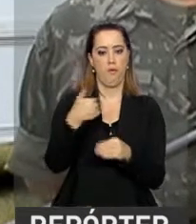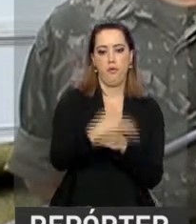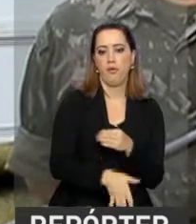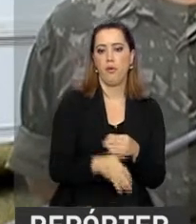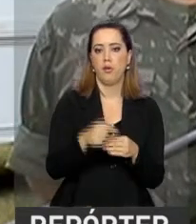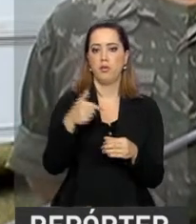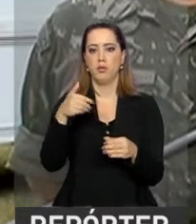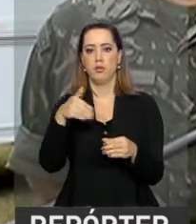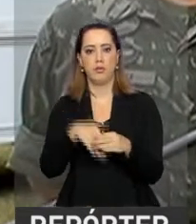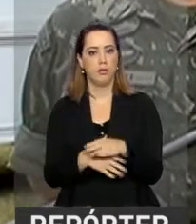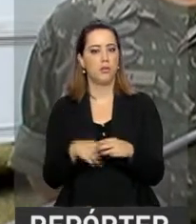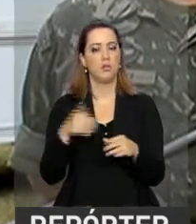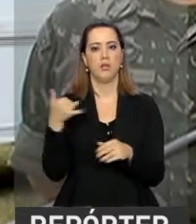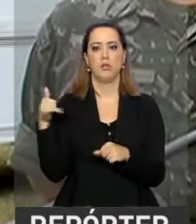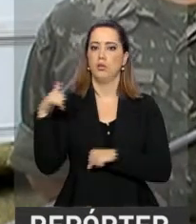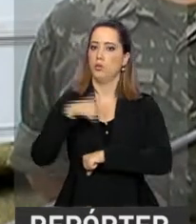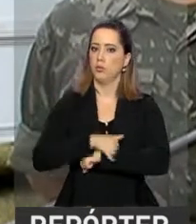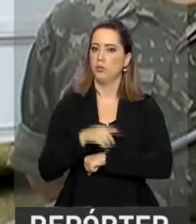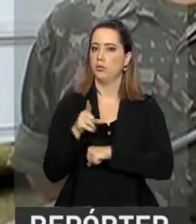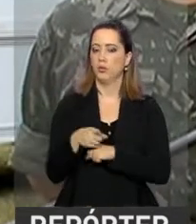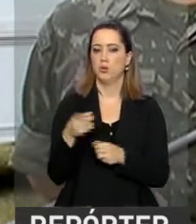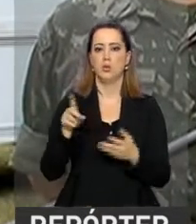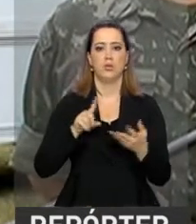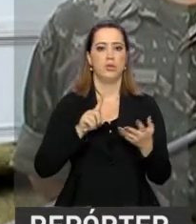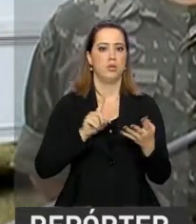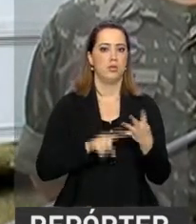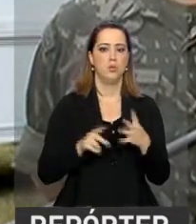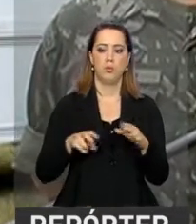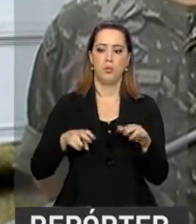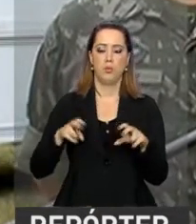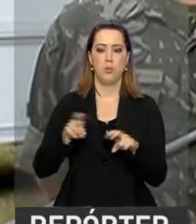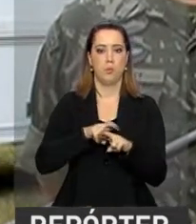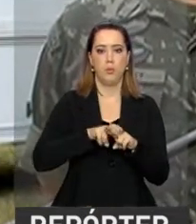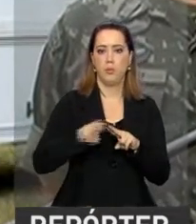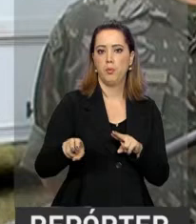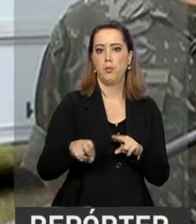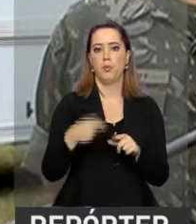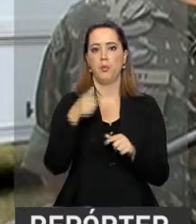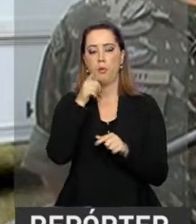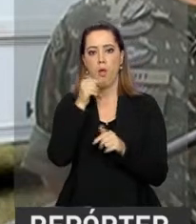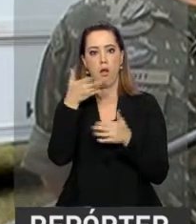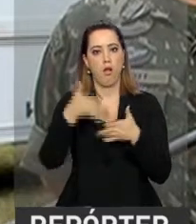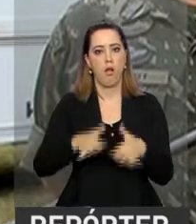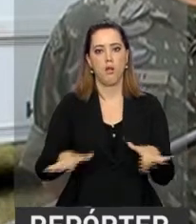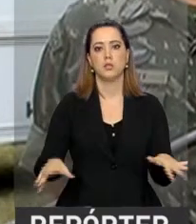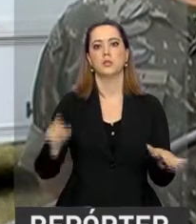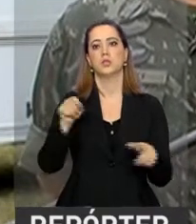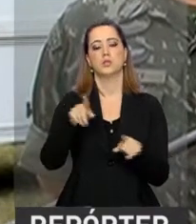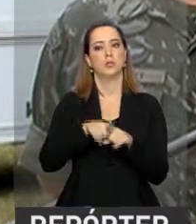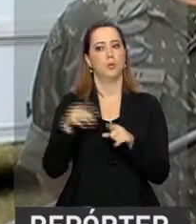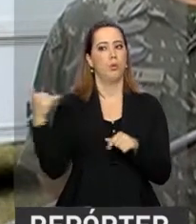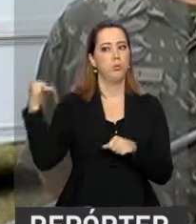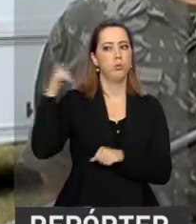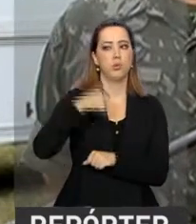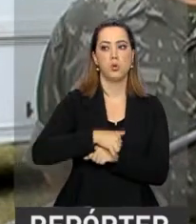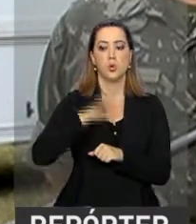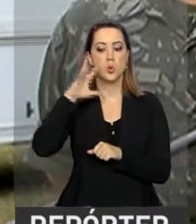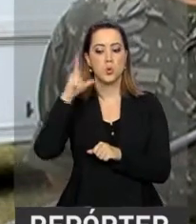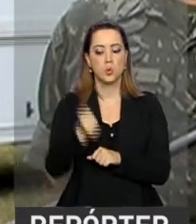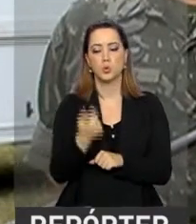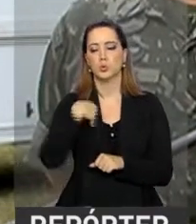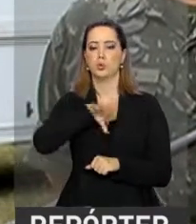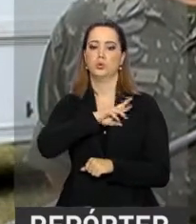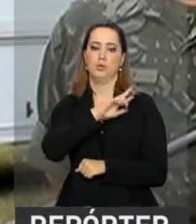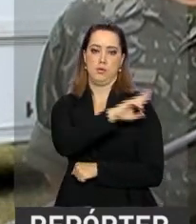internamente do Tom Jobim, seja estações ferroviárias, seja polícia marítima, seja aeroespacial, enfim, todas as